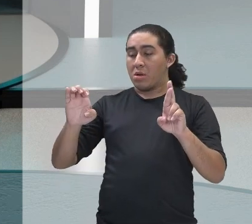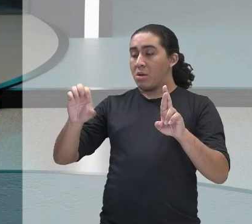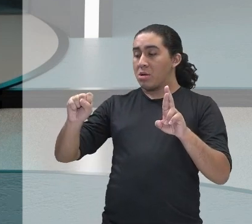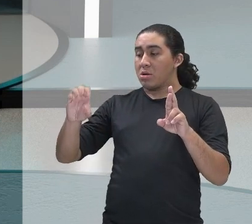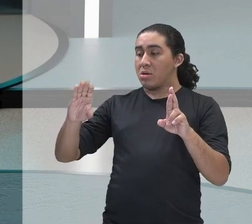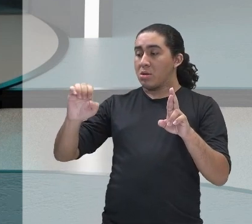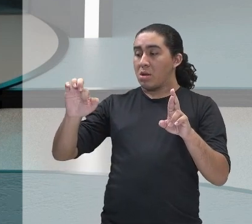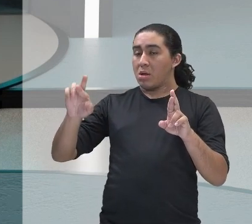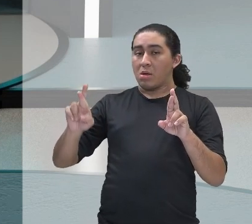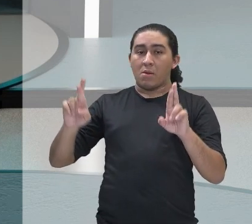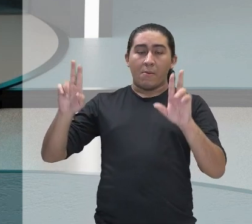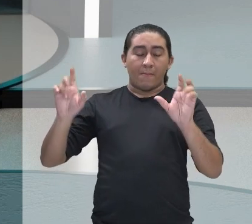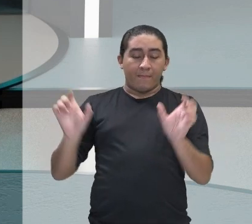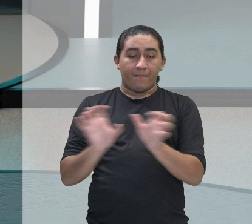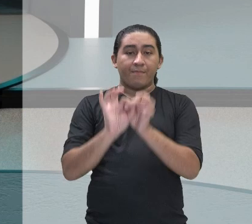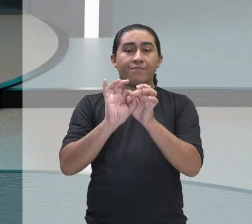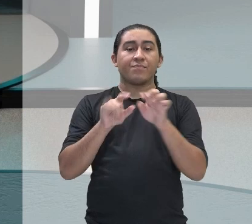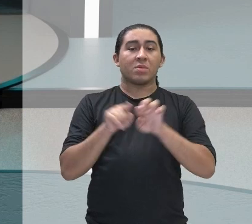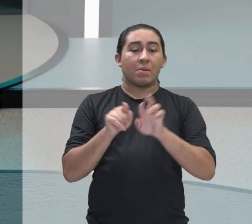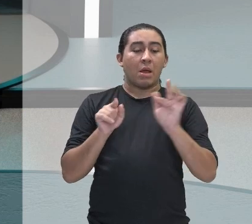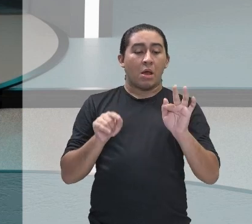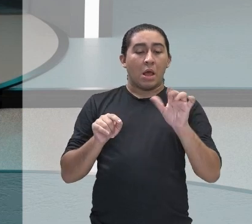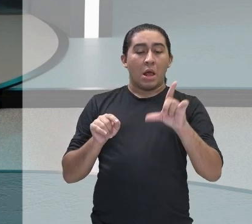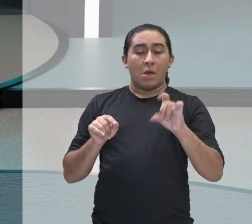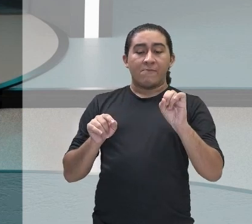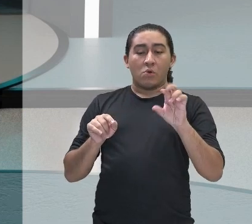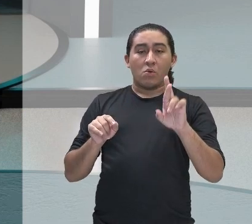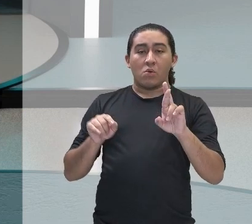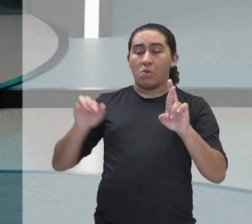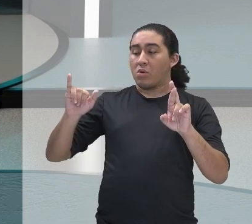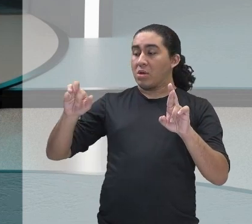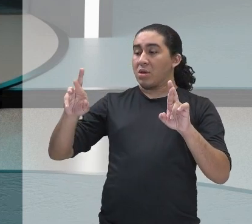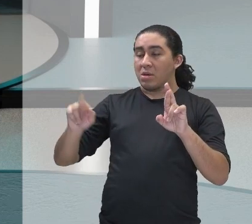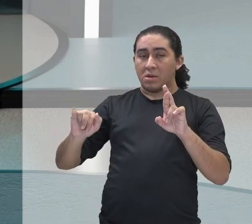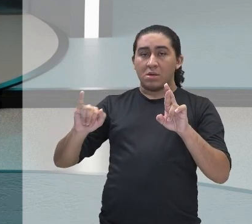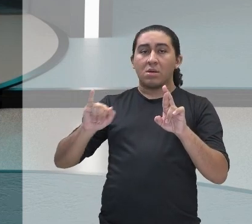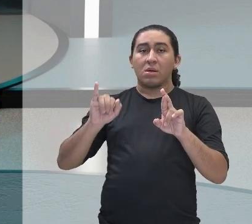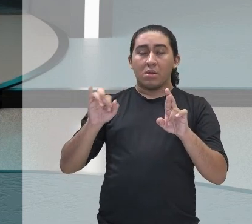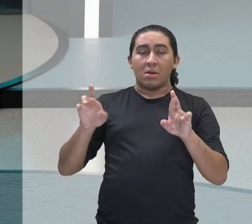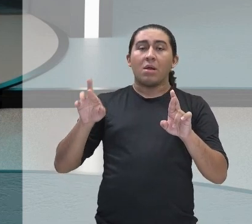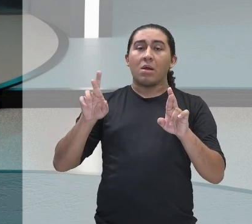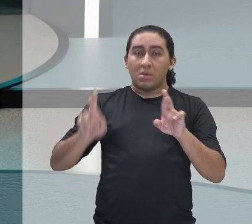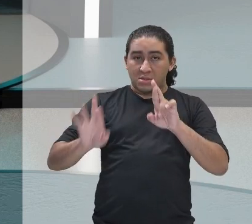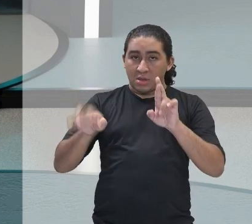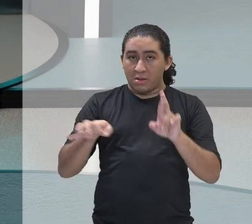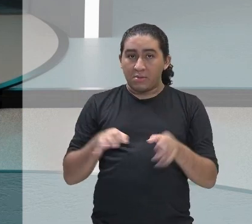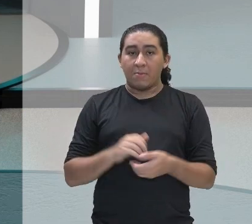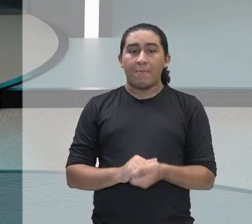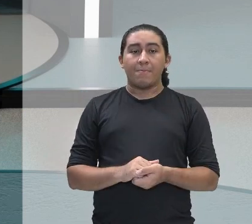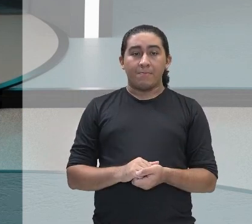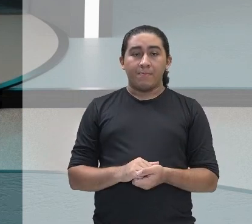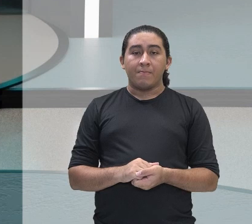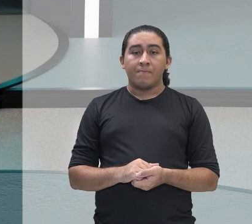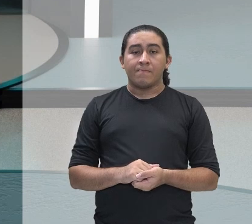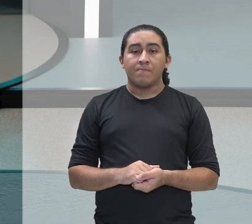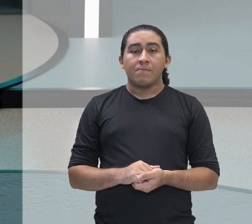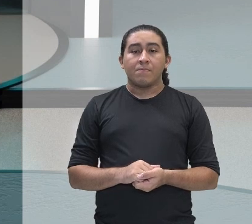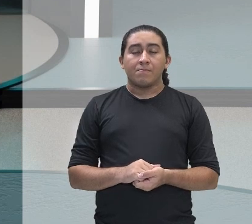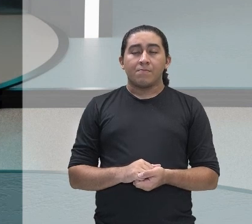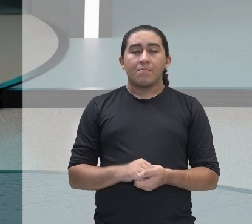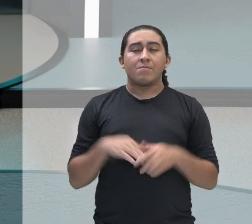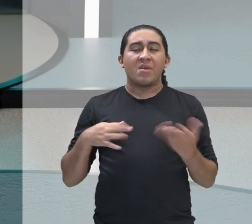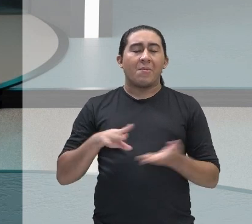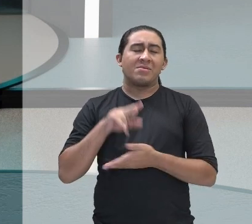radical, ele não vai mudar, né? No caso, é flor. Aí uma palavra toda, nem sempre toda palavra